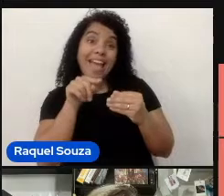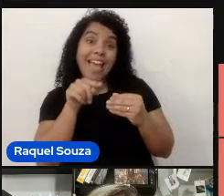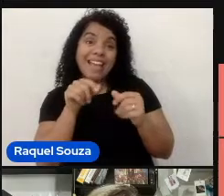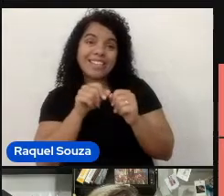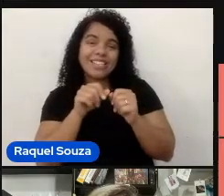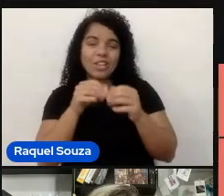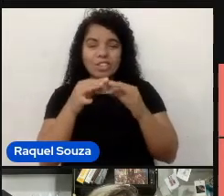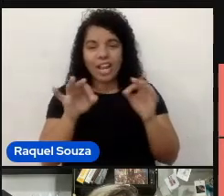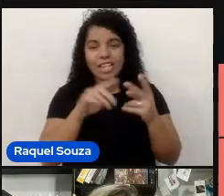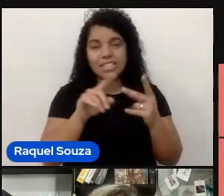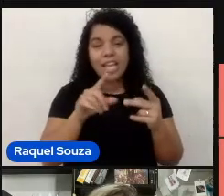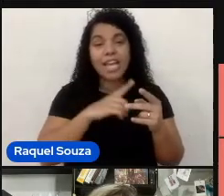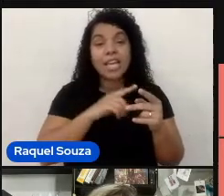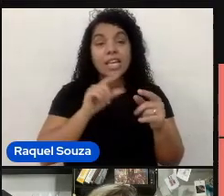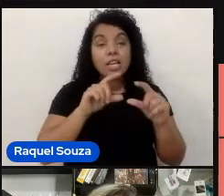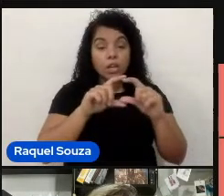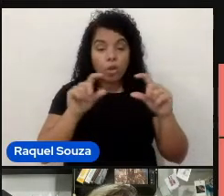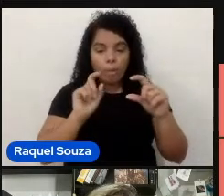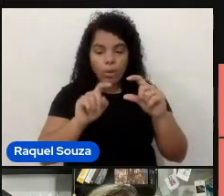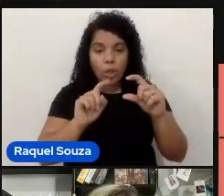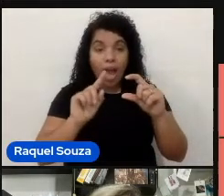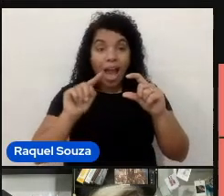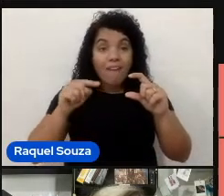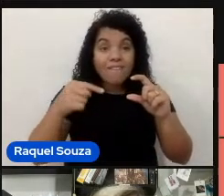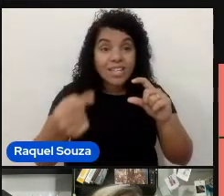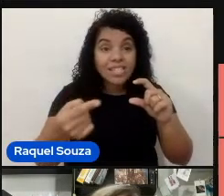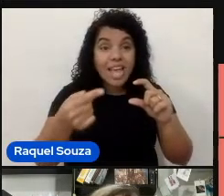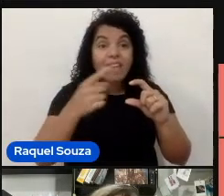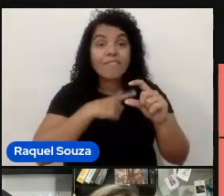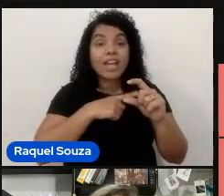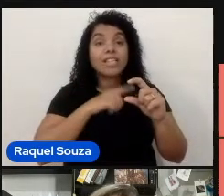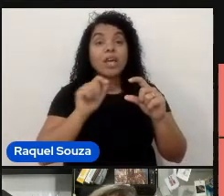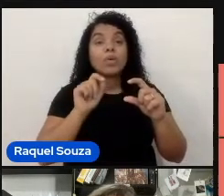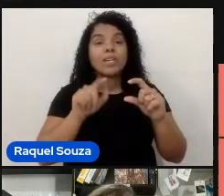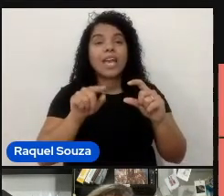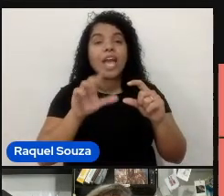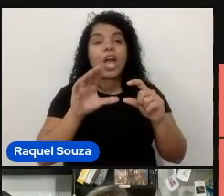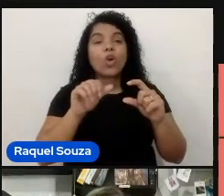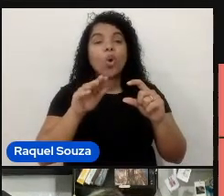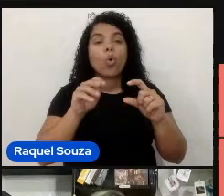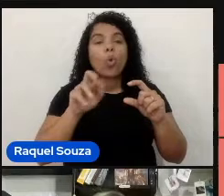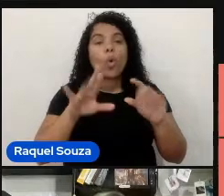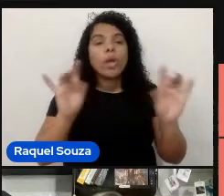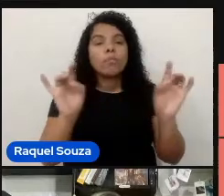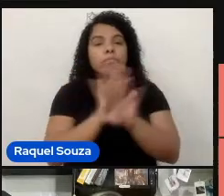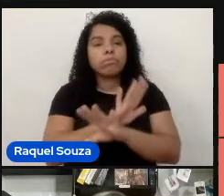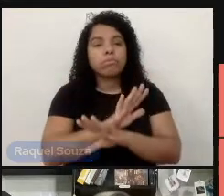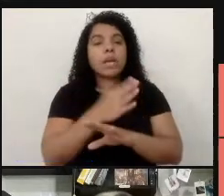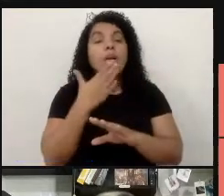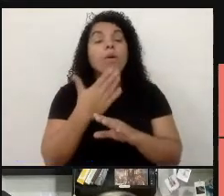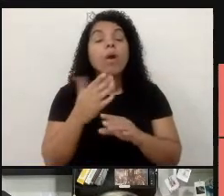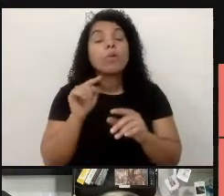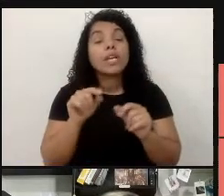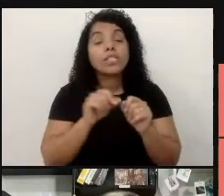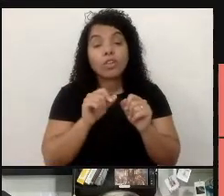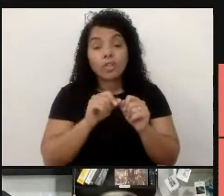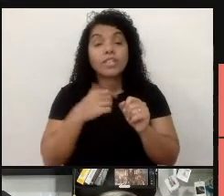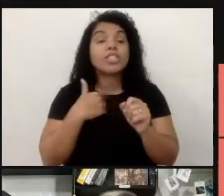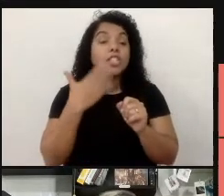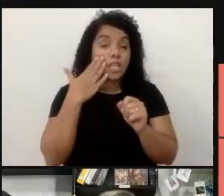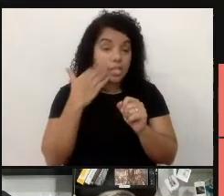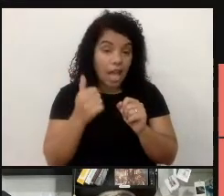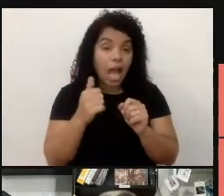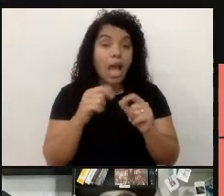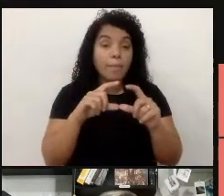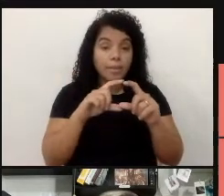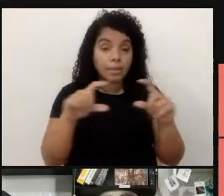botão avançar, nós vamos ter o botão concluir, beleza? Beleza, então o que a gente vai fazer? A gente já sabe que o botão